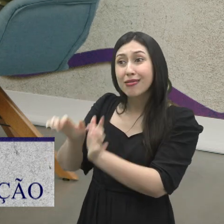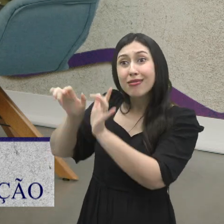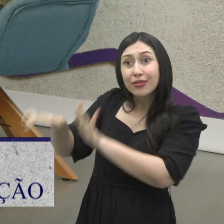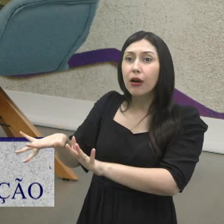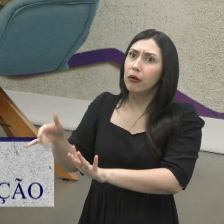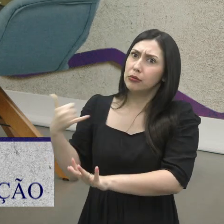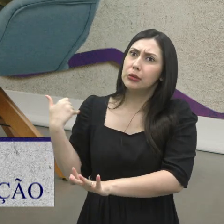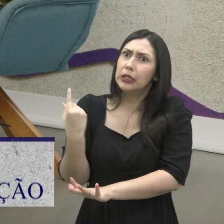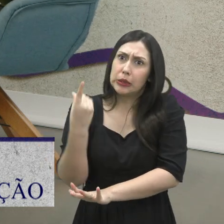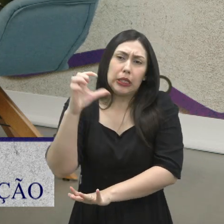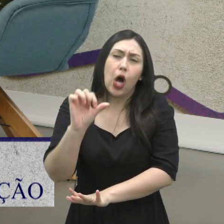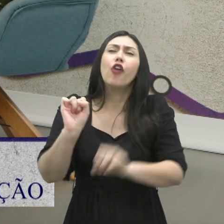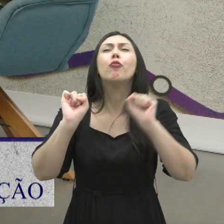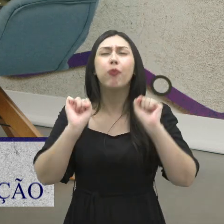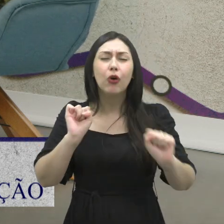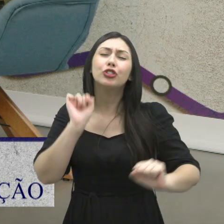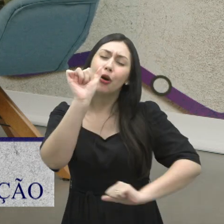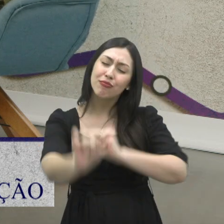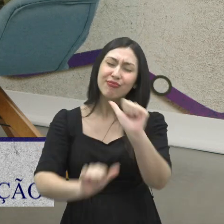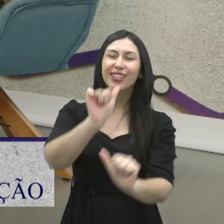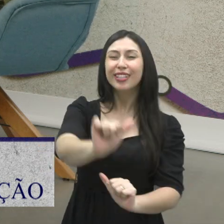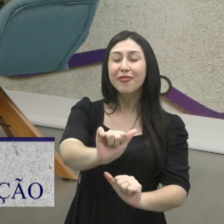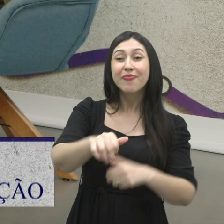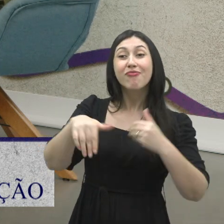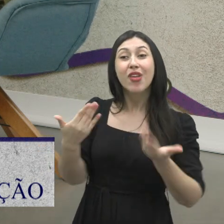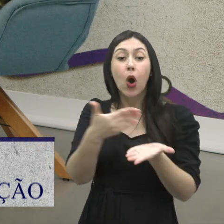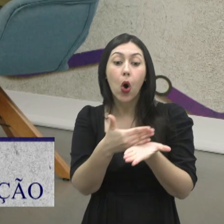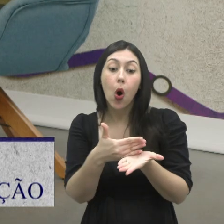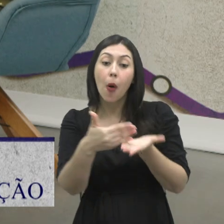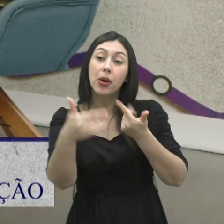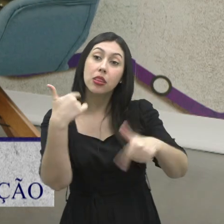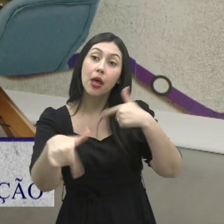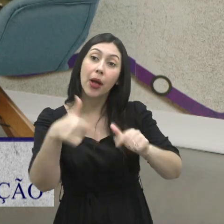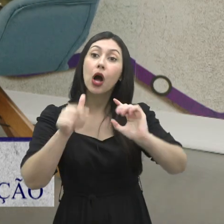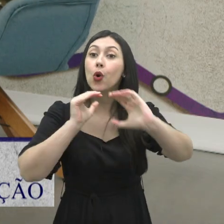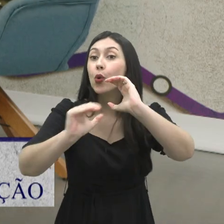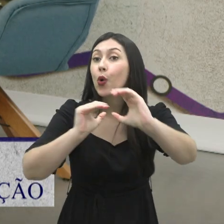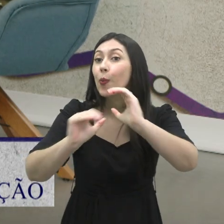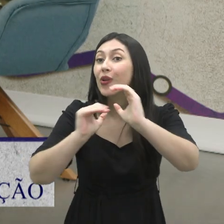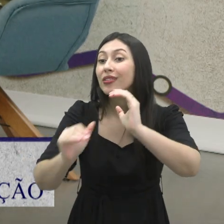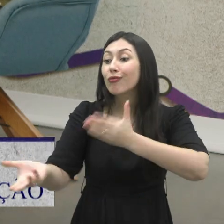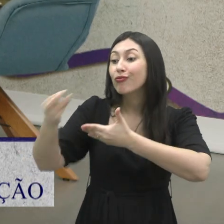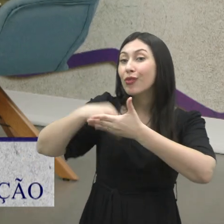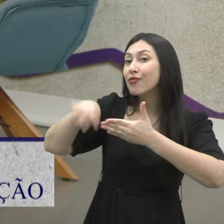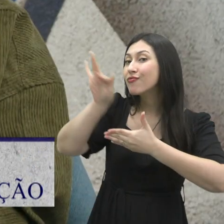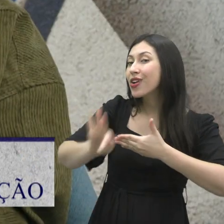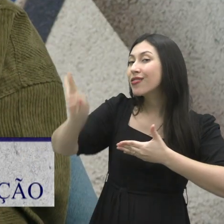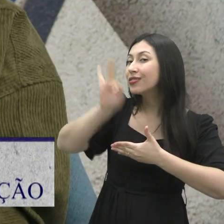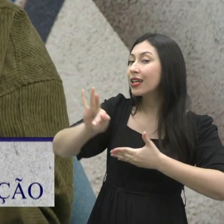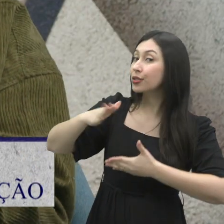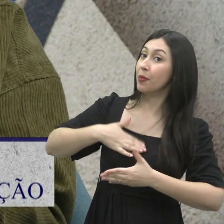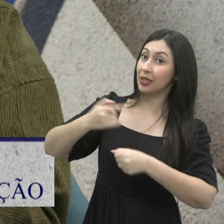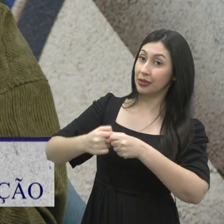19 anos e o mundo não ia acabar naquele momento, né? Uhum. E eu comecei a trabalhar dentro da área de comunicação, dentro de uma faculdade, na minha